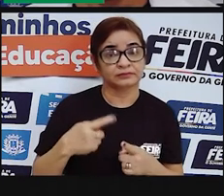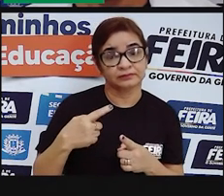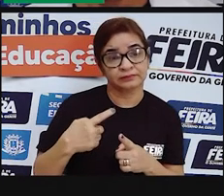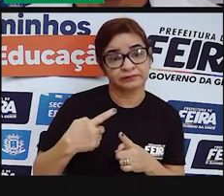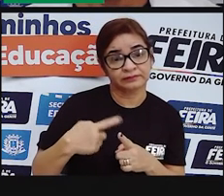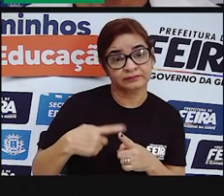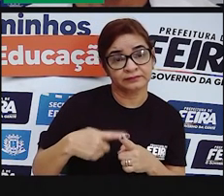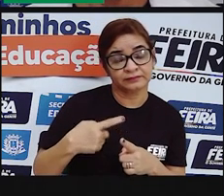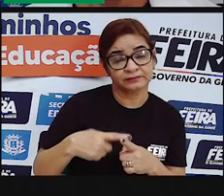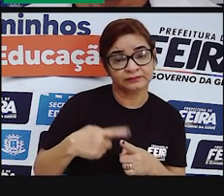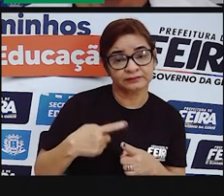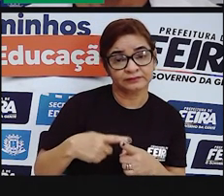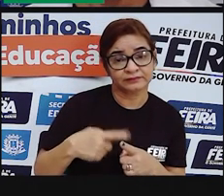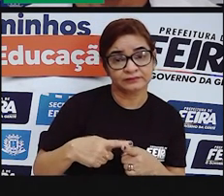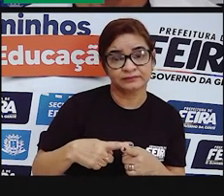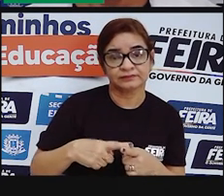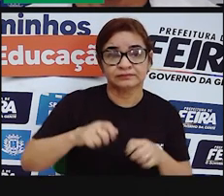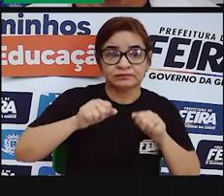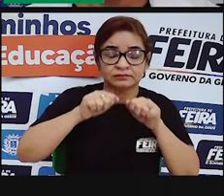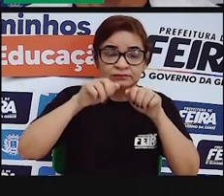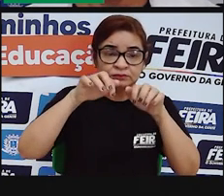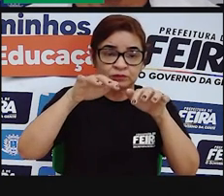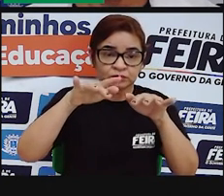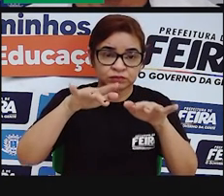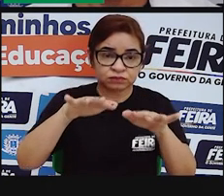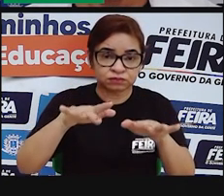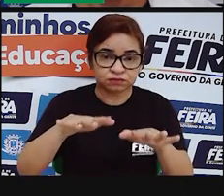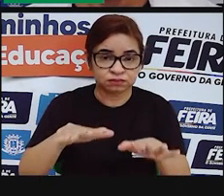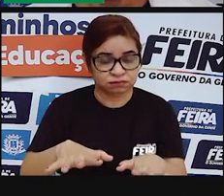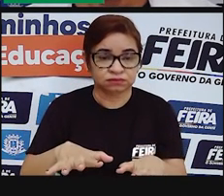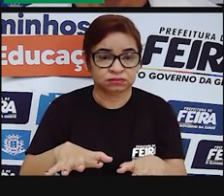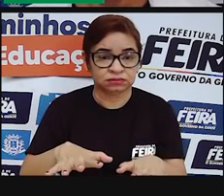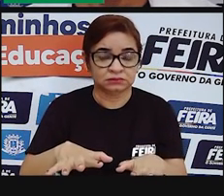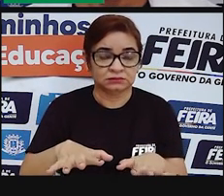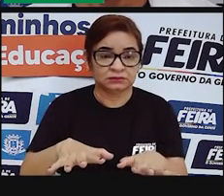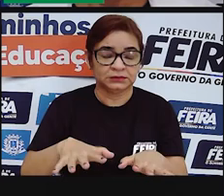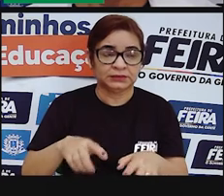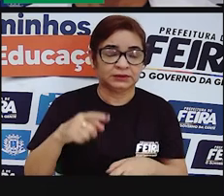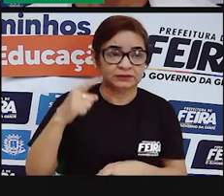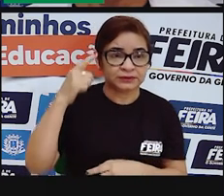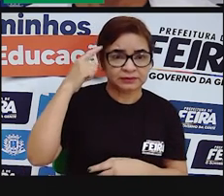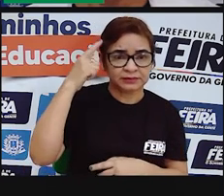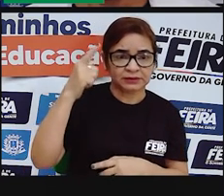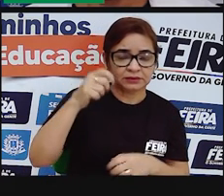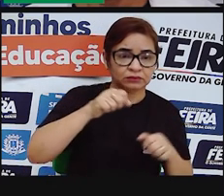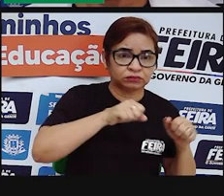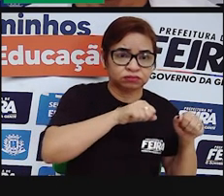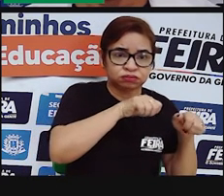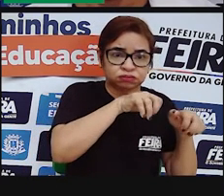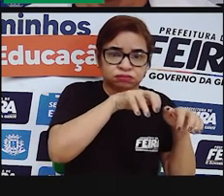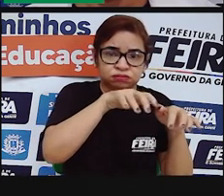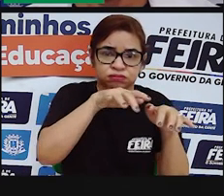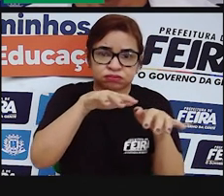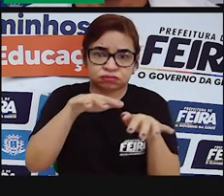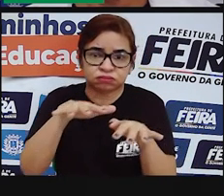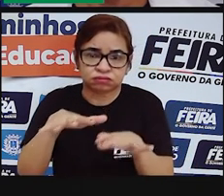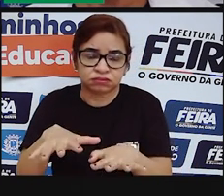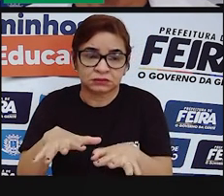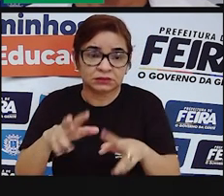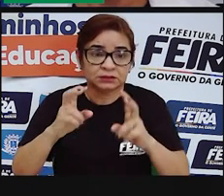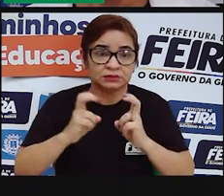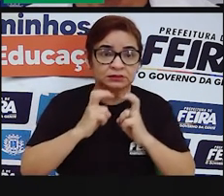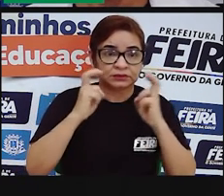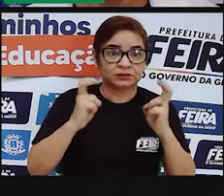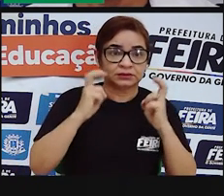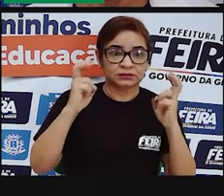plural porque a palavra multidão dá uma ideia de quantidade, de mais de